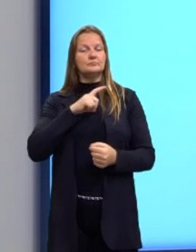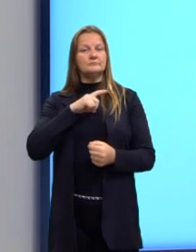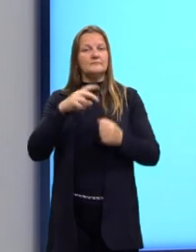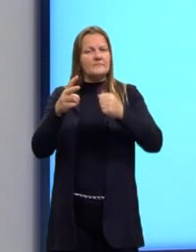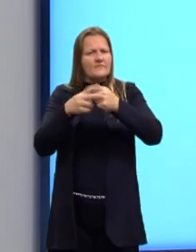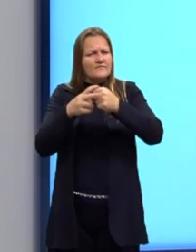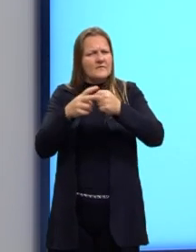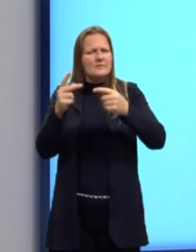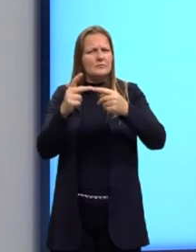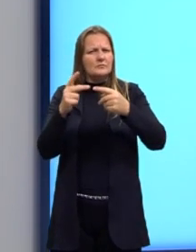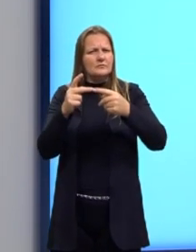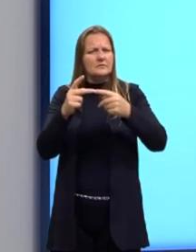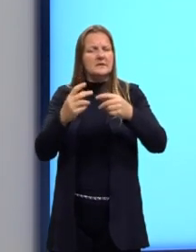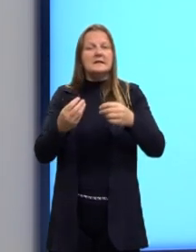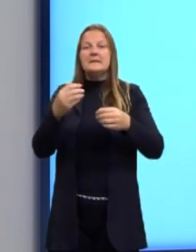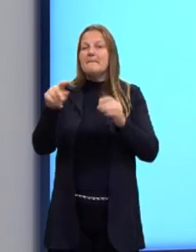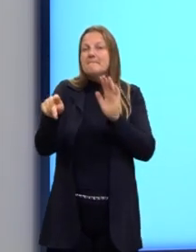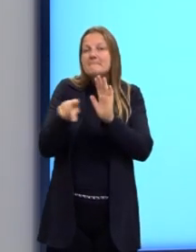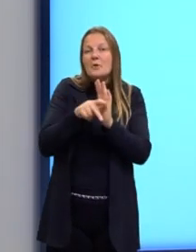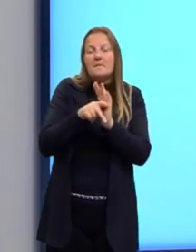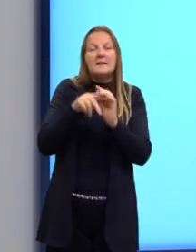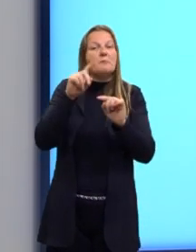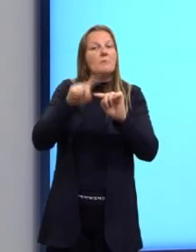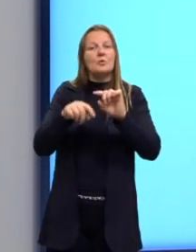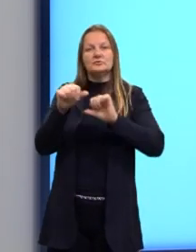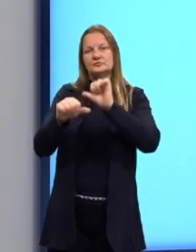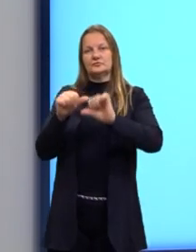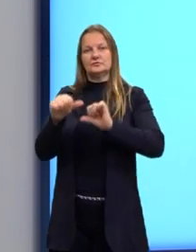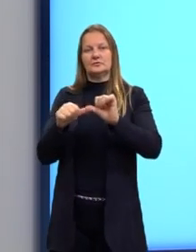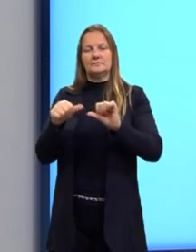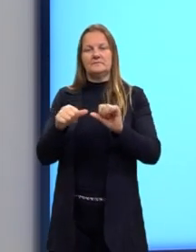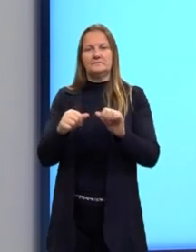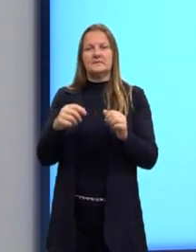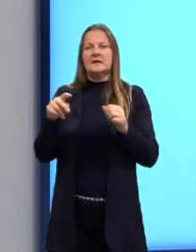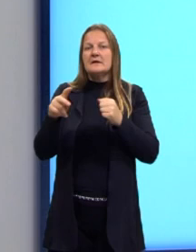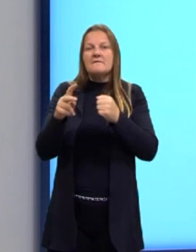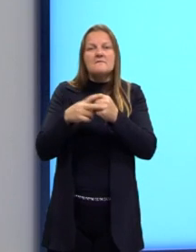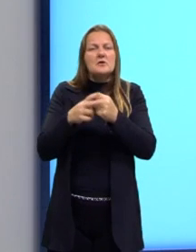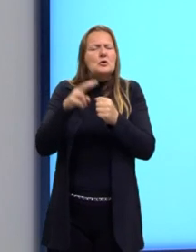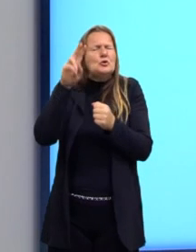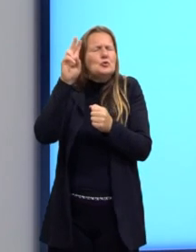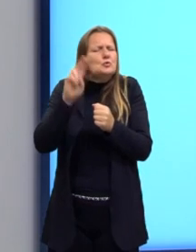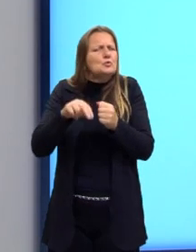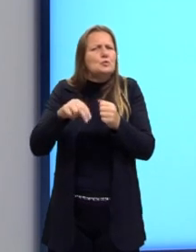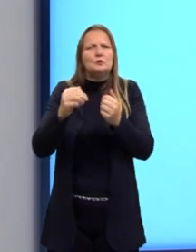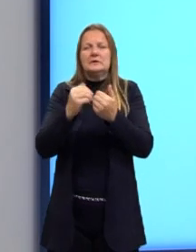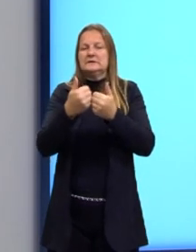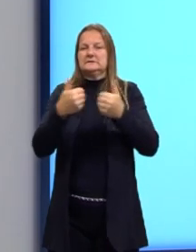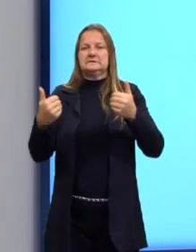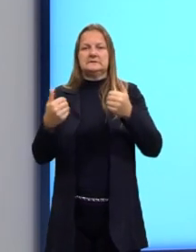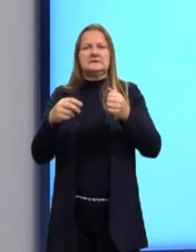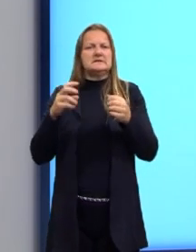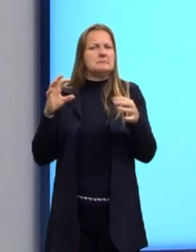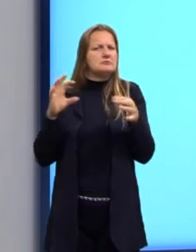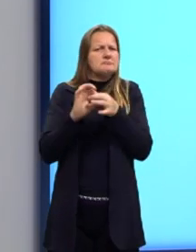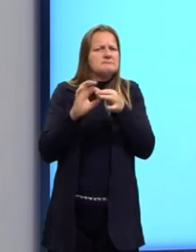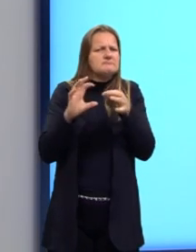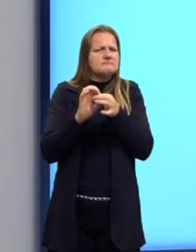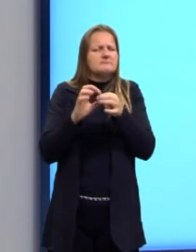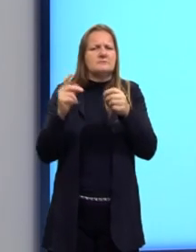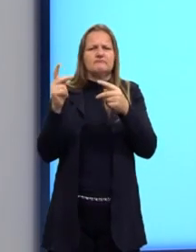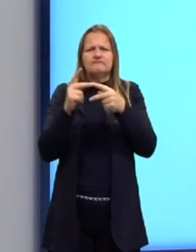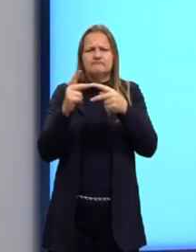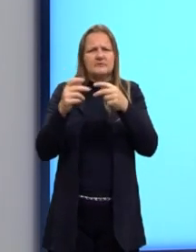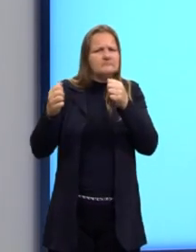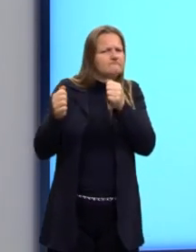verbo a preposição é dele ninguém mexe nela Então ele não se separa ele tá sempre ali grudadinho com a